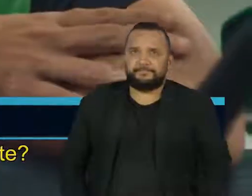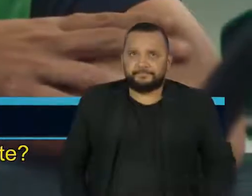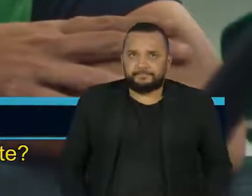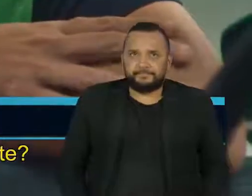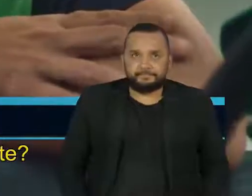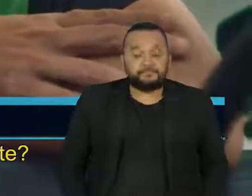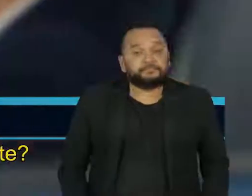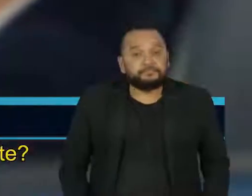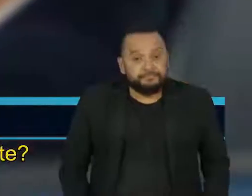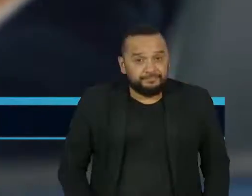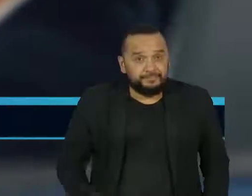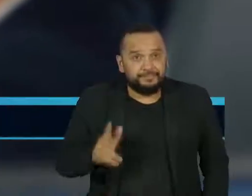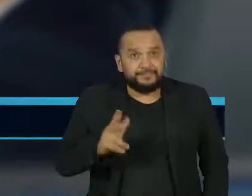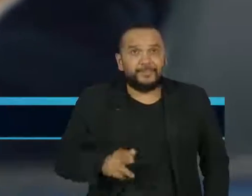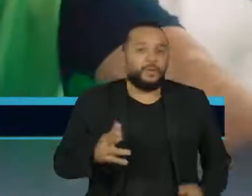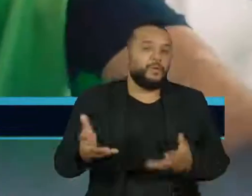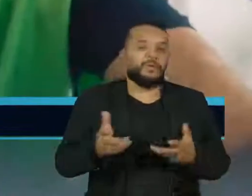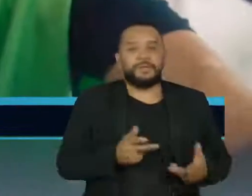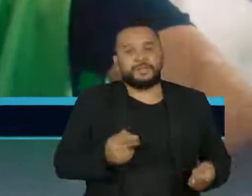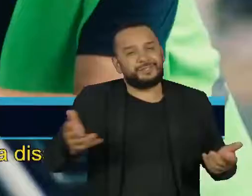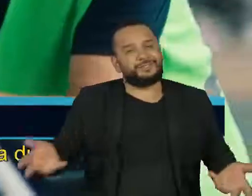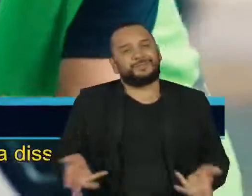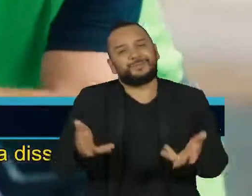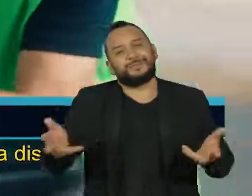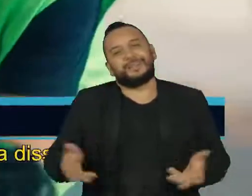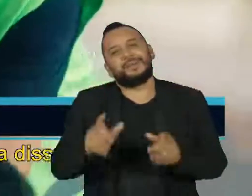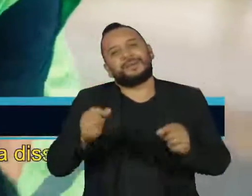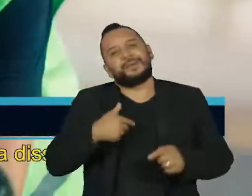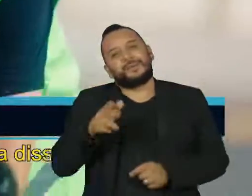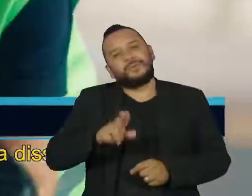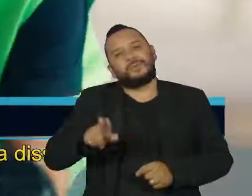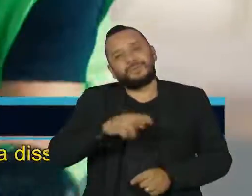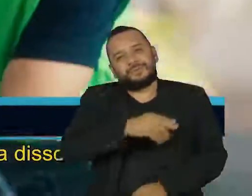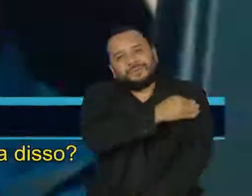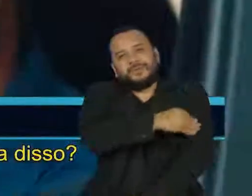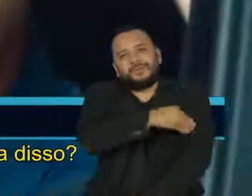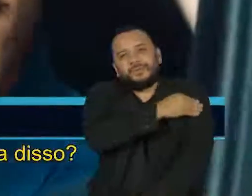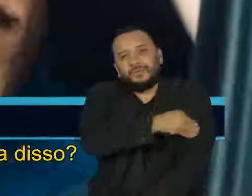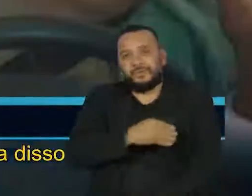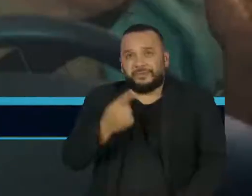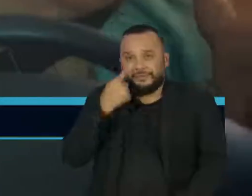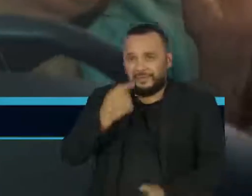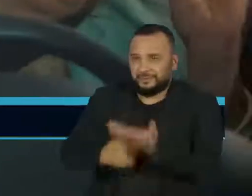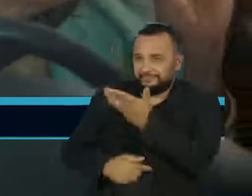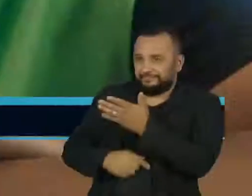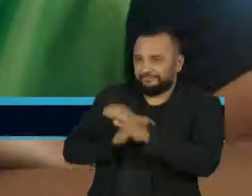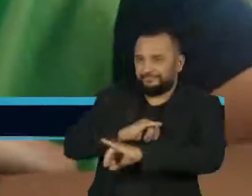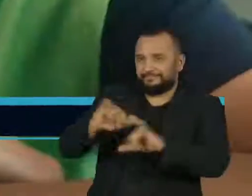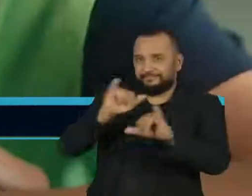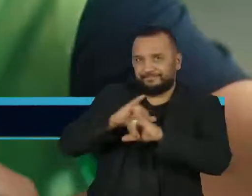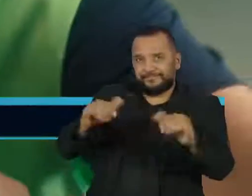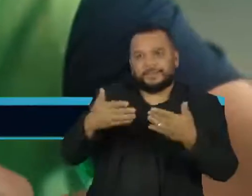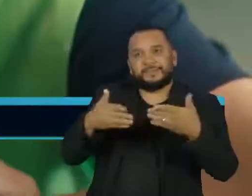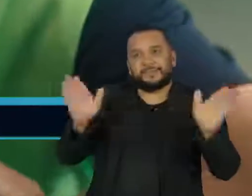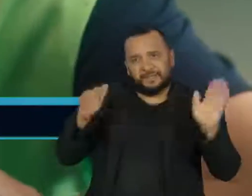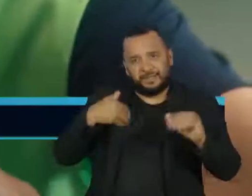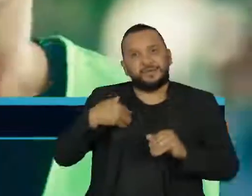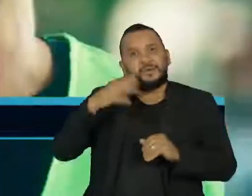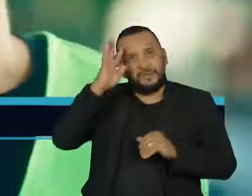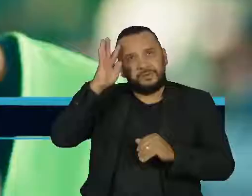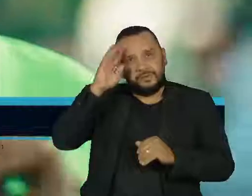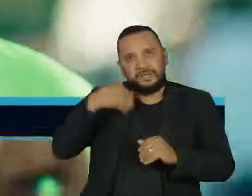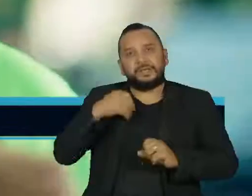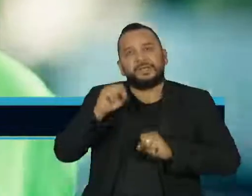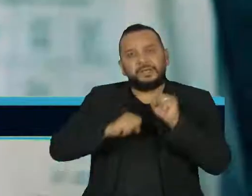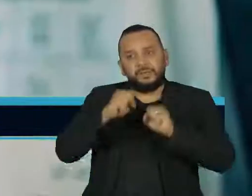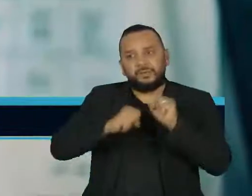É como um convite. Para estimular ainda mais o uso do etanol, a campanha lançada nesta quarta pela União da Indústria